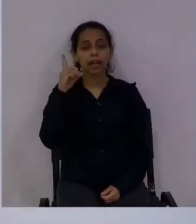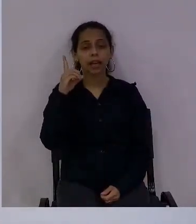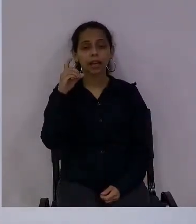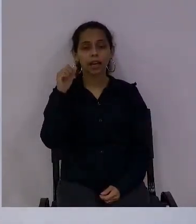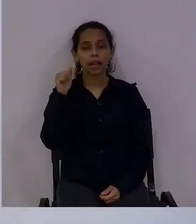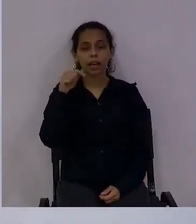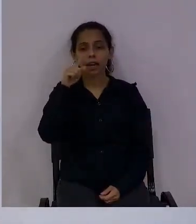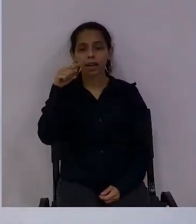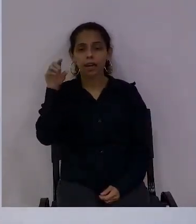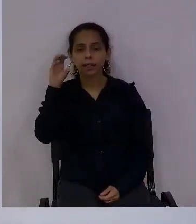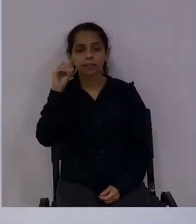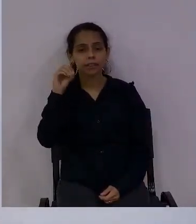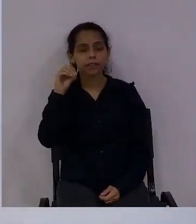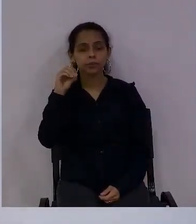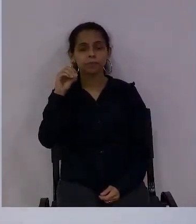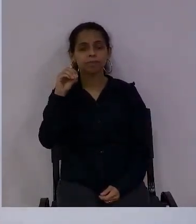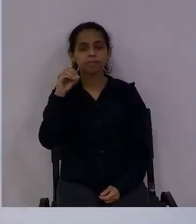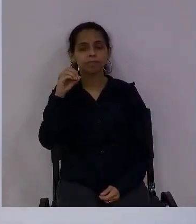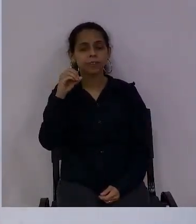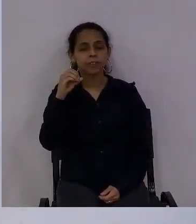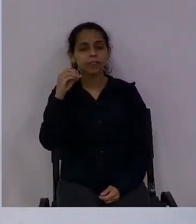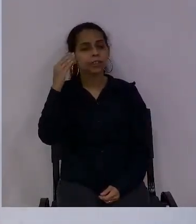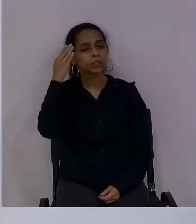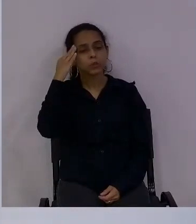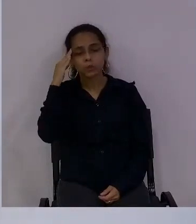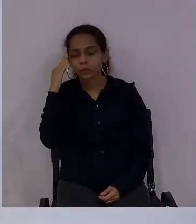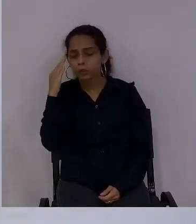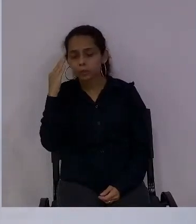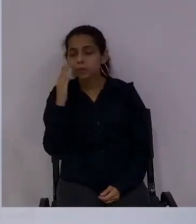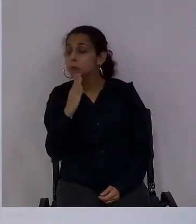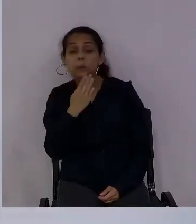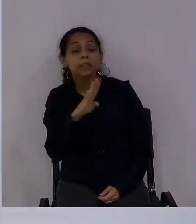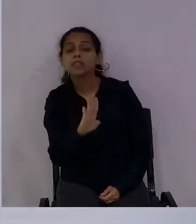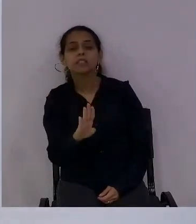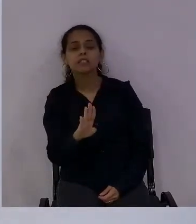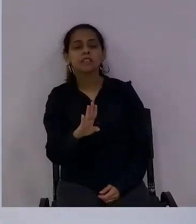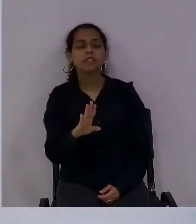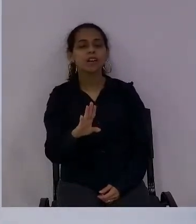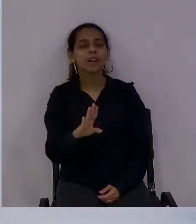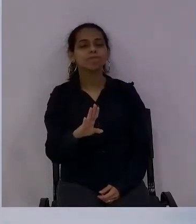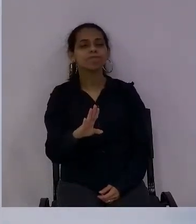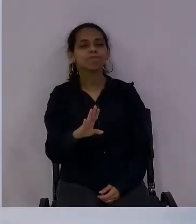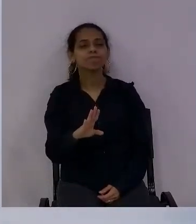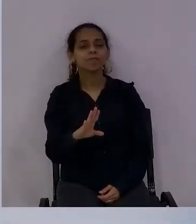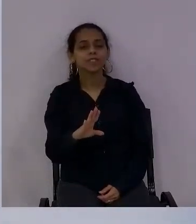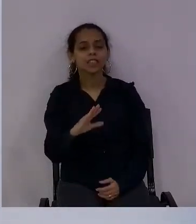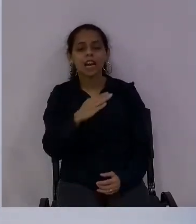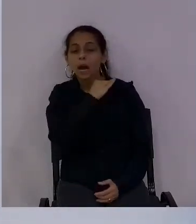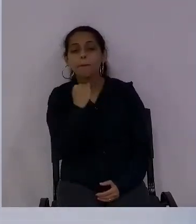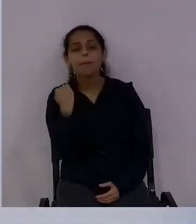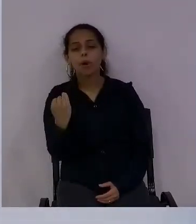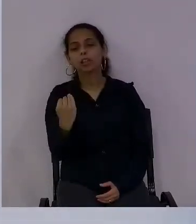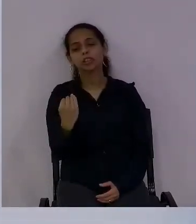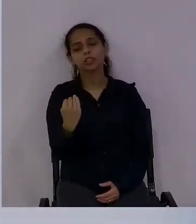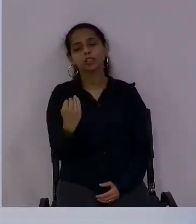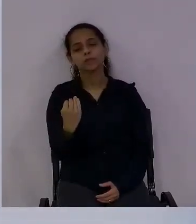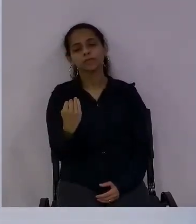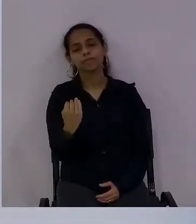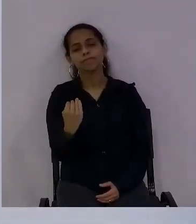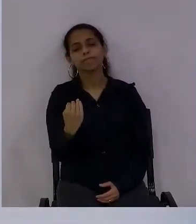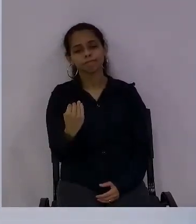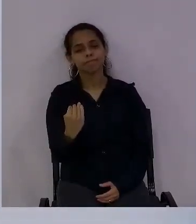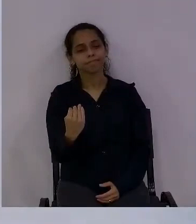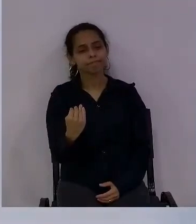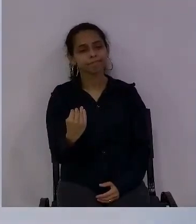dor. É quando você fala para alguém que está tomando muito refrigerante, fala, olha, cuidado, isso aí vai te dar pedra no rim. Aquela pessoa que ainda não